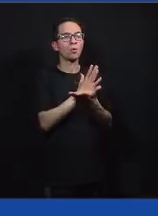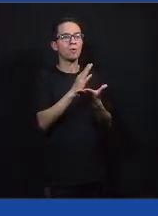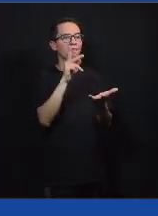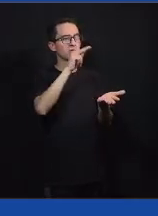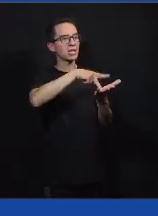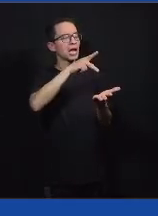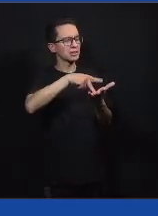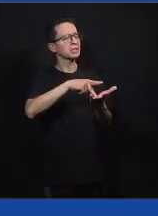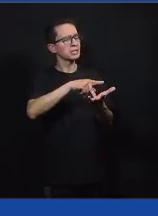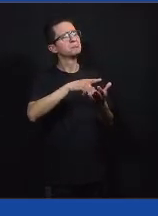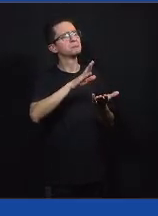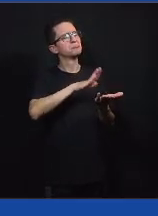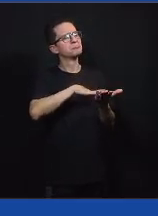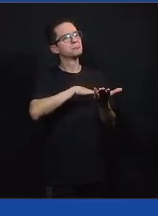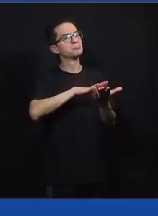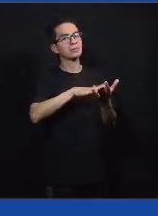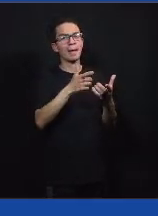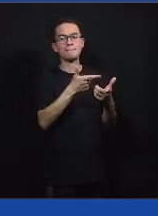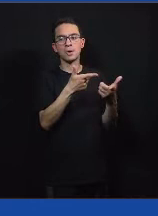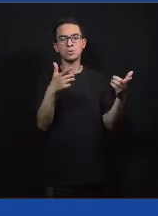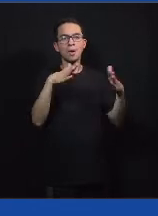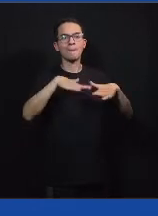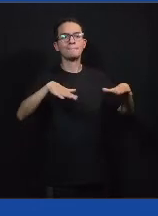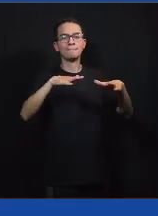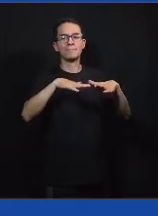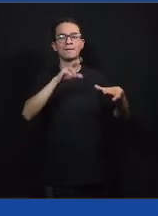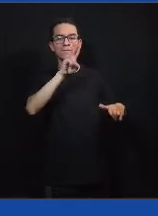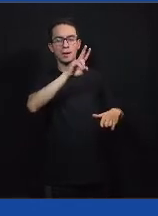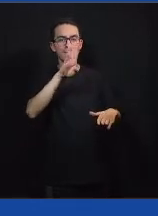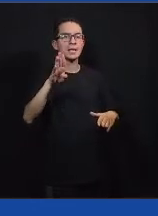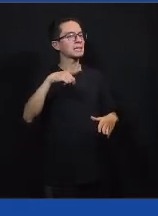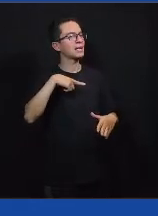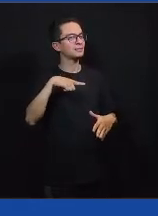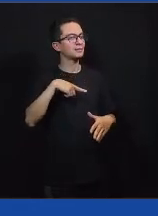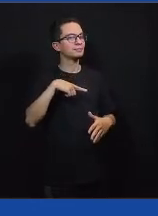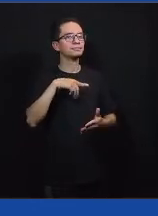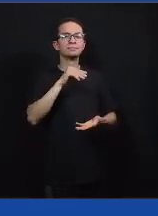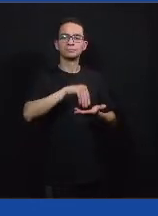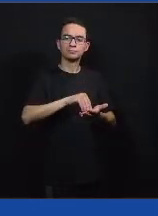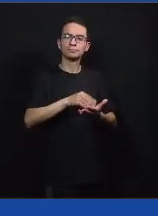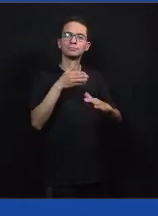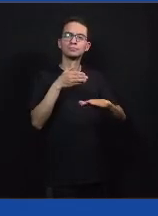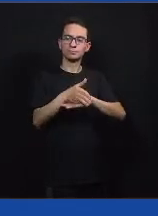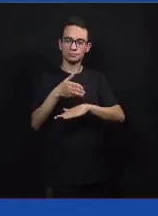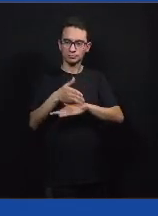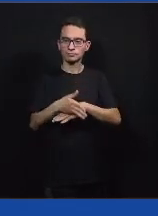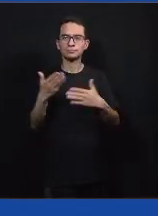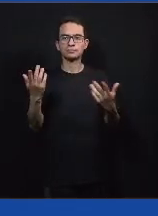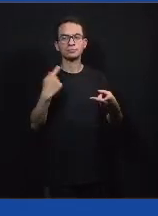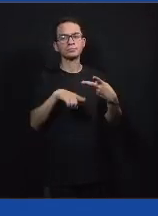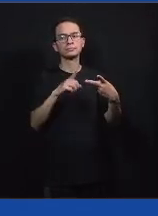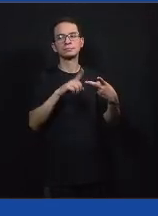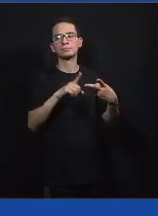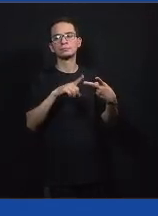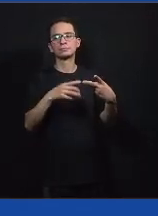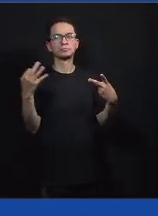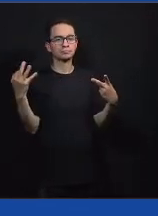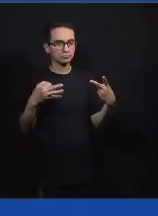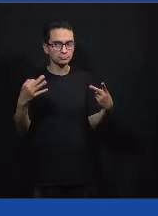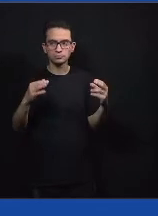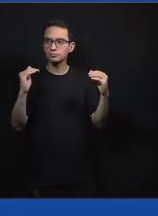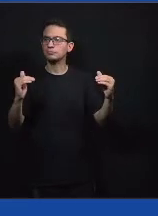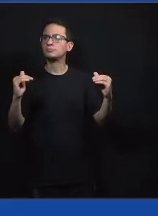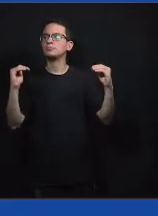verdadeiro né em Votorantim ainda há um déficit desse tipo de participação EA segunda mais acertada